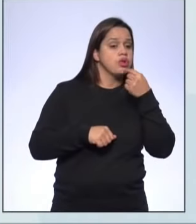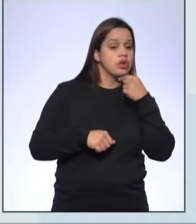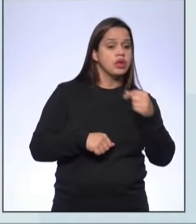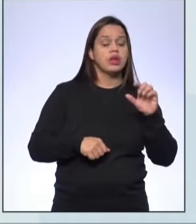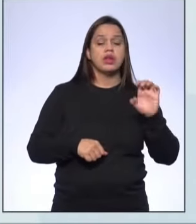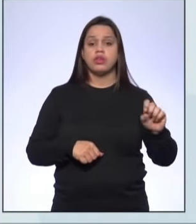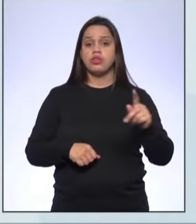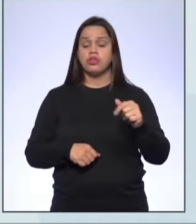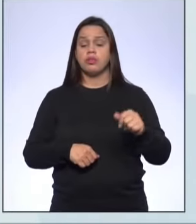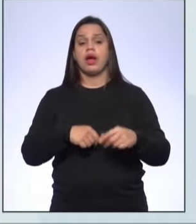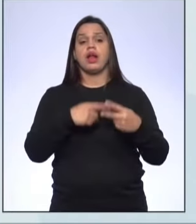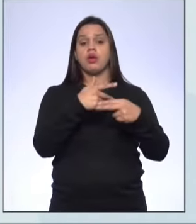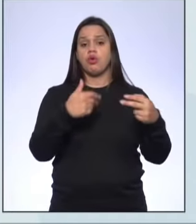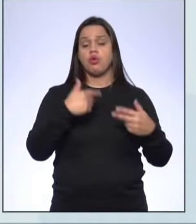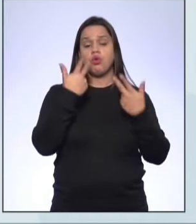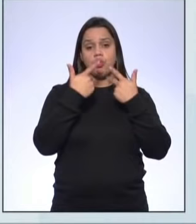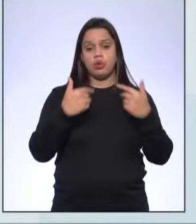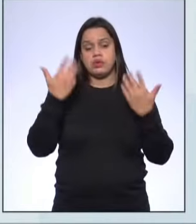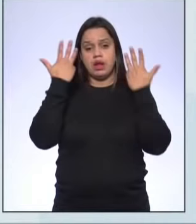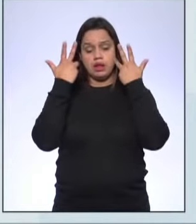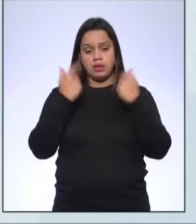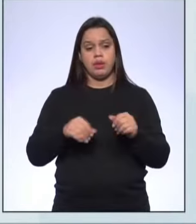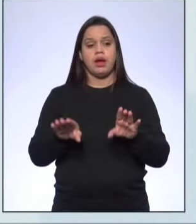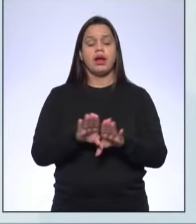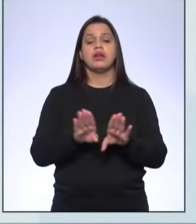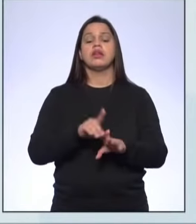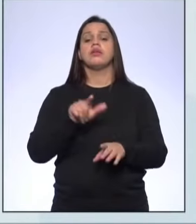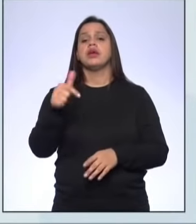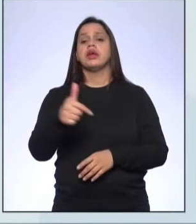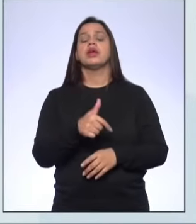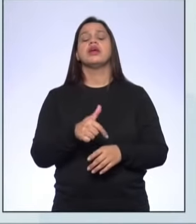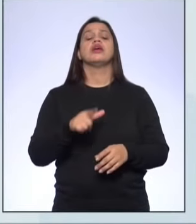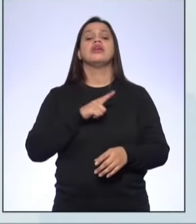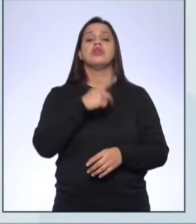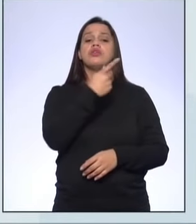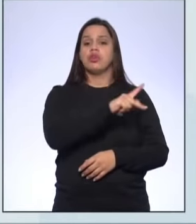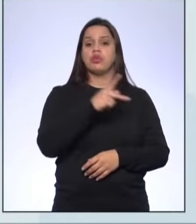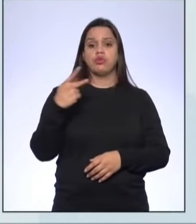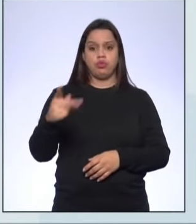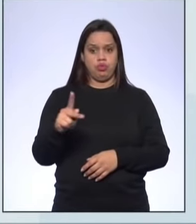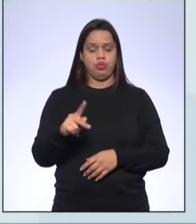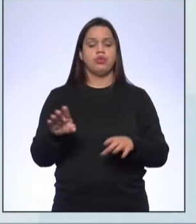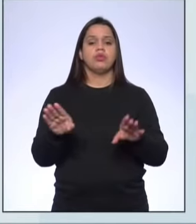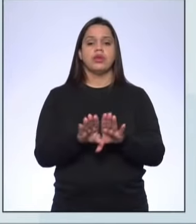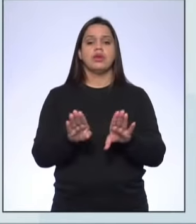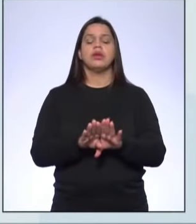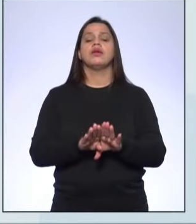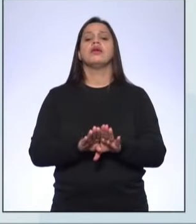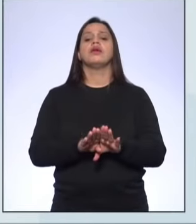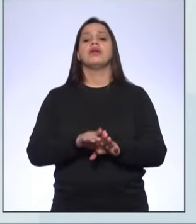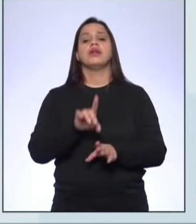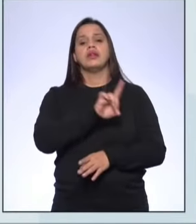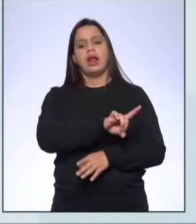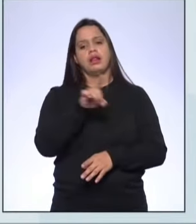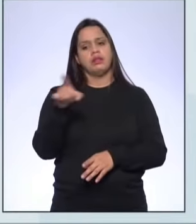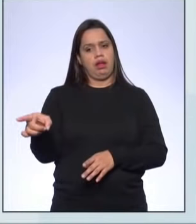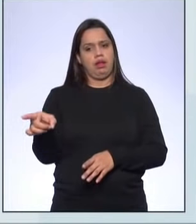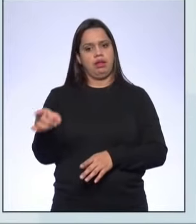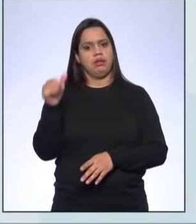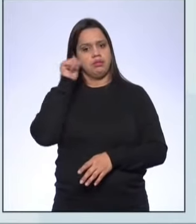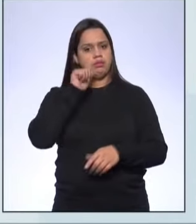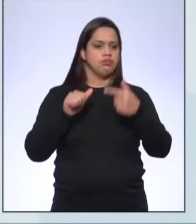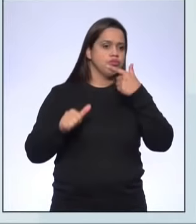coisas e animais e dele ou dela we our your seu sua seus suas bay deles ou delas